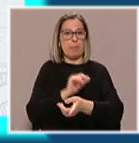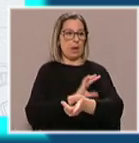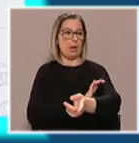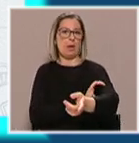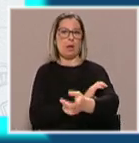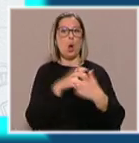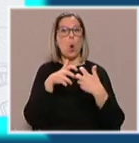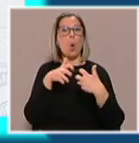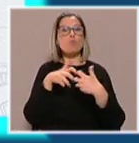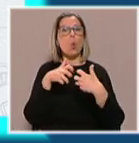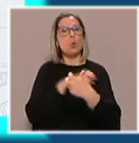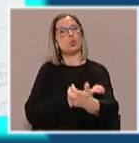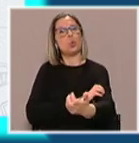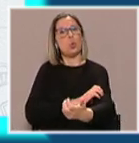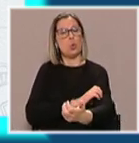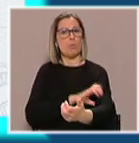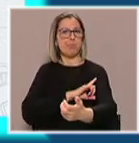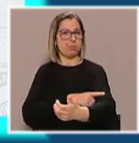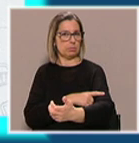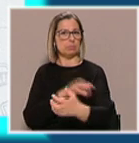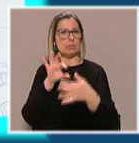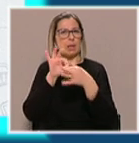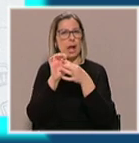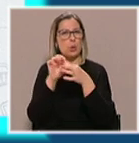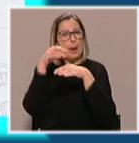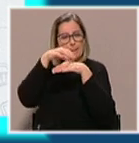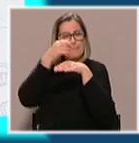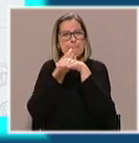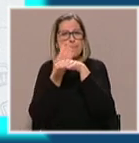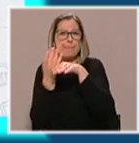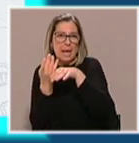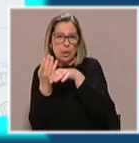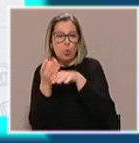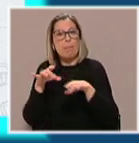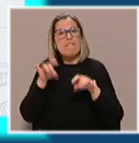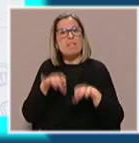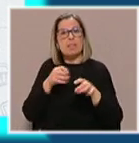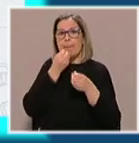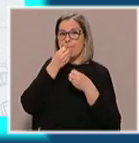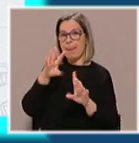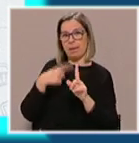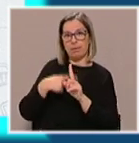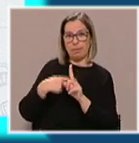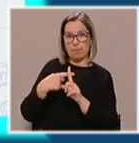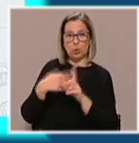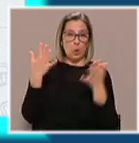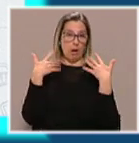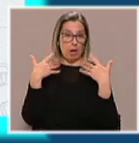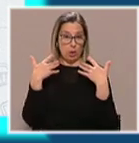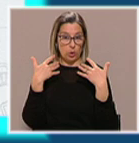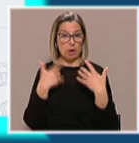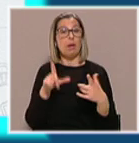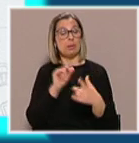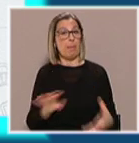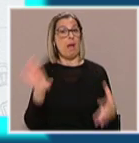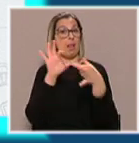do pelo, o que evita a perda de calor. Associado muitas vezes à diminuição da